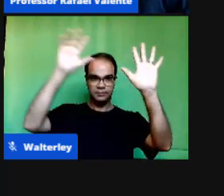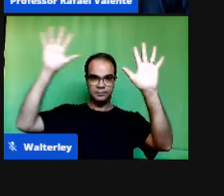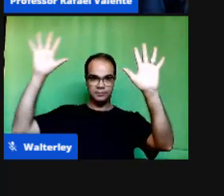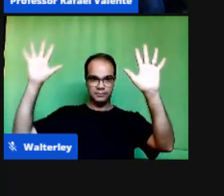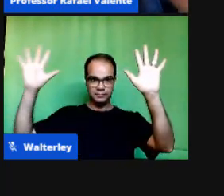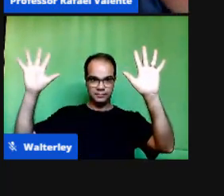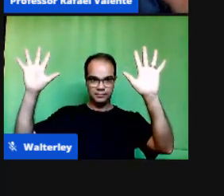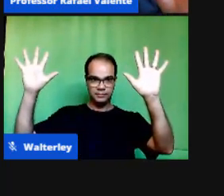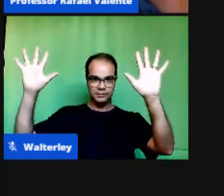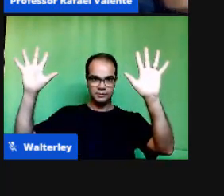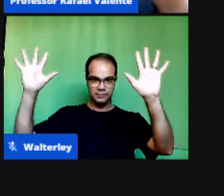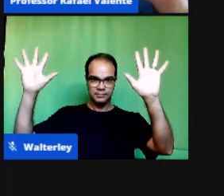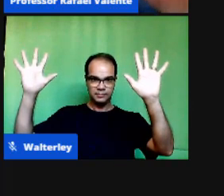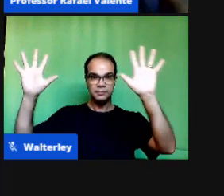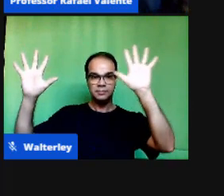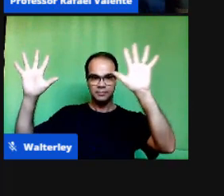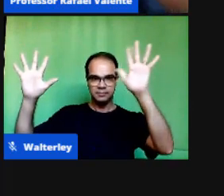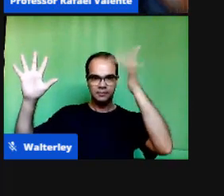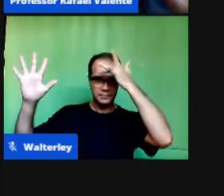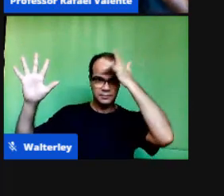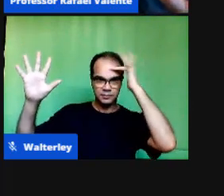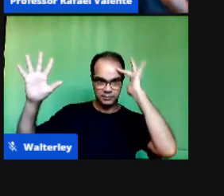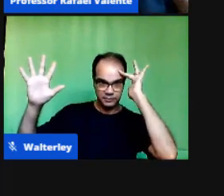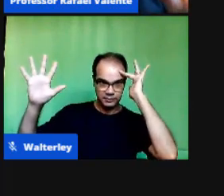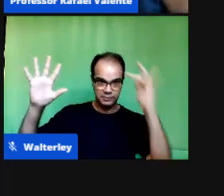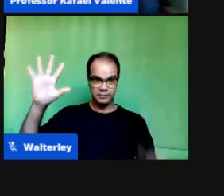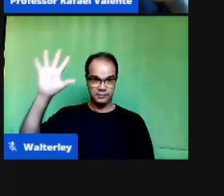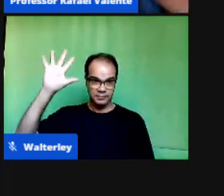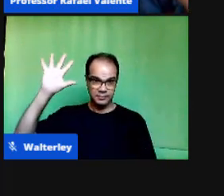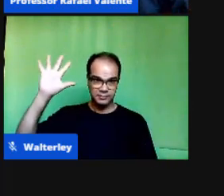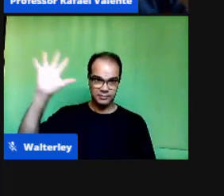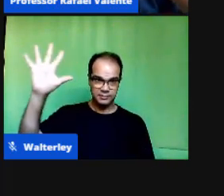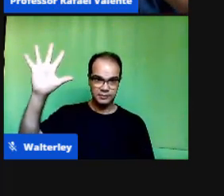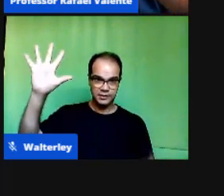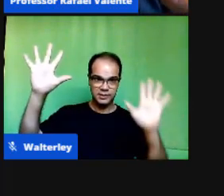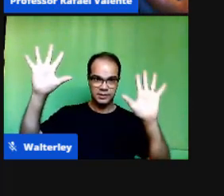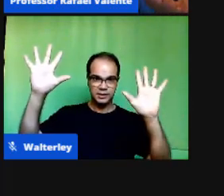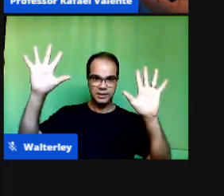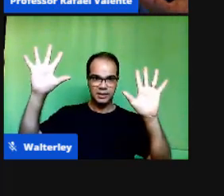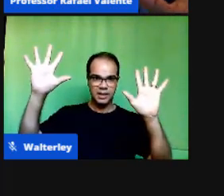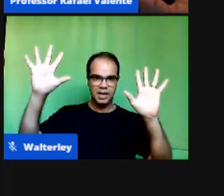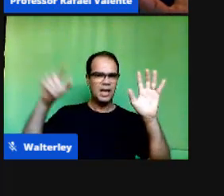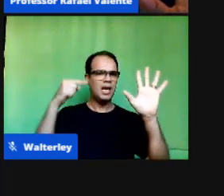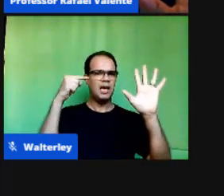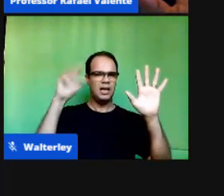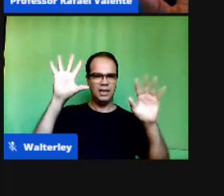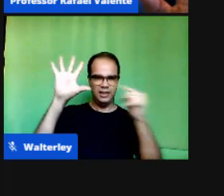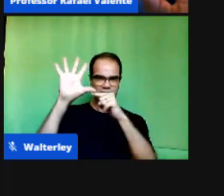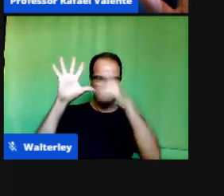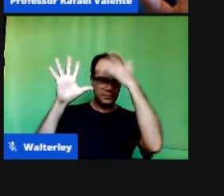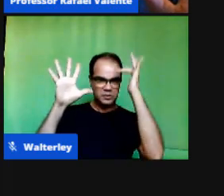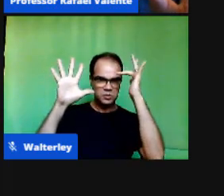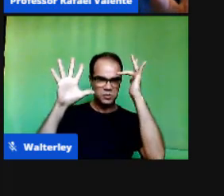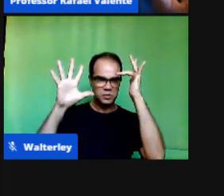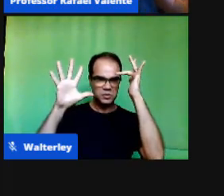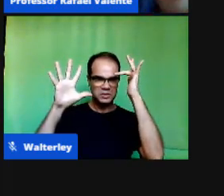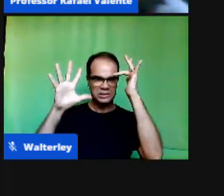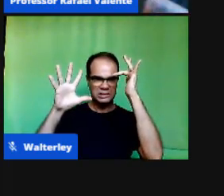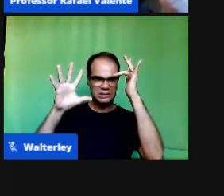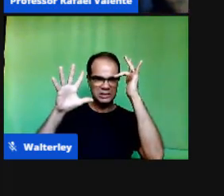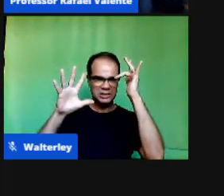coisa? É para você refletir se essas pessoas, elas realmente estão te atrapalhando em algum ponto,